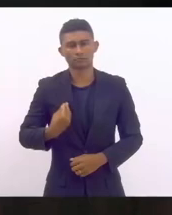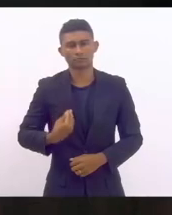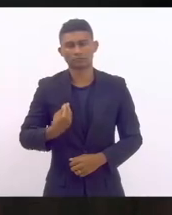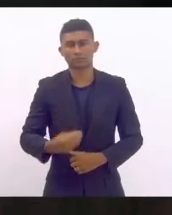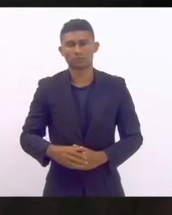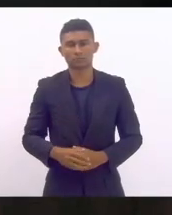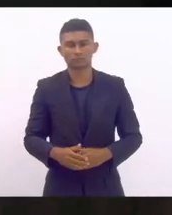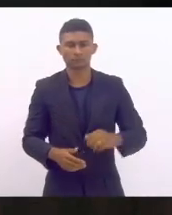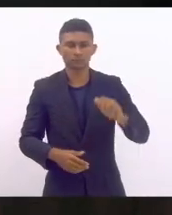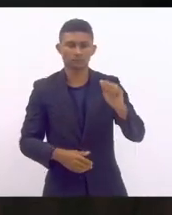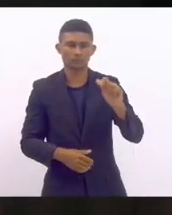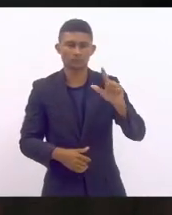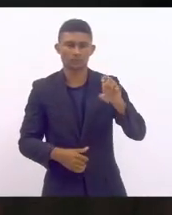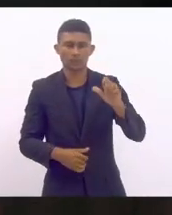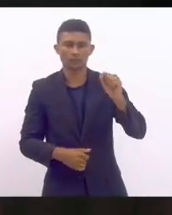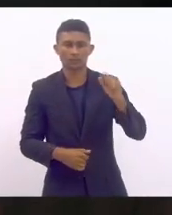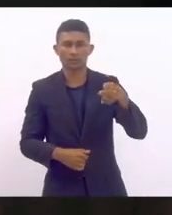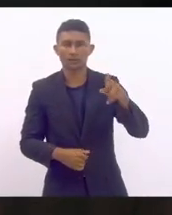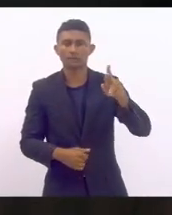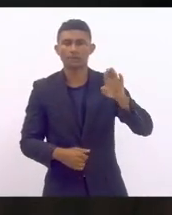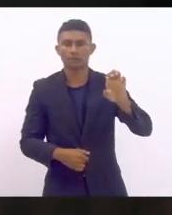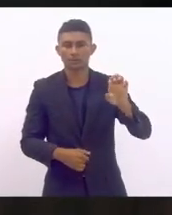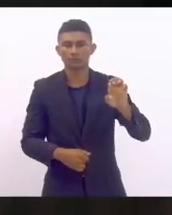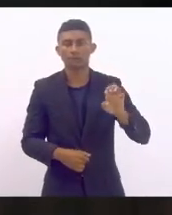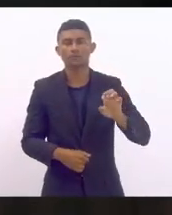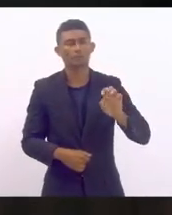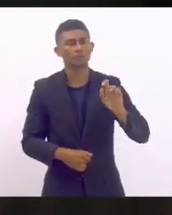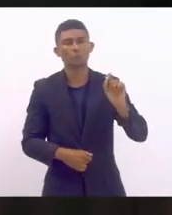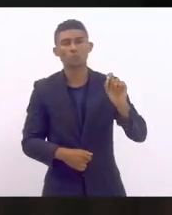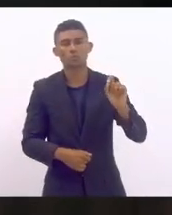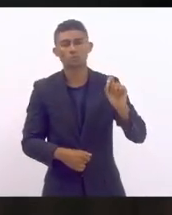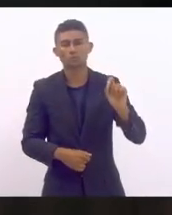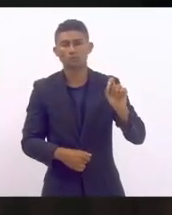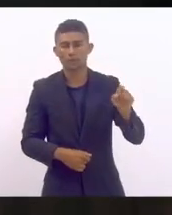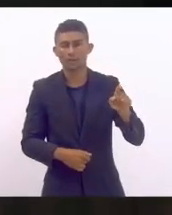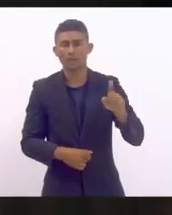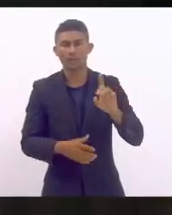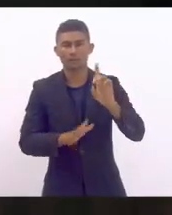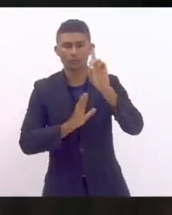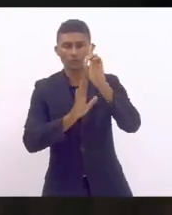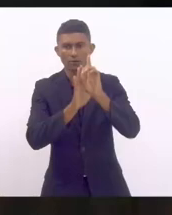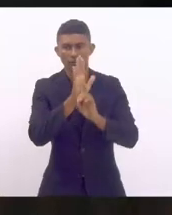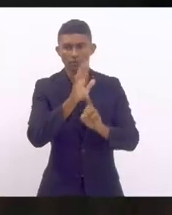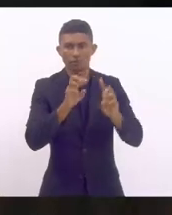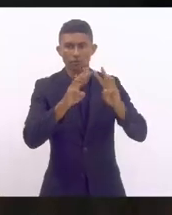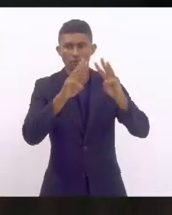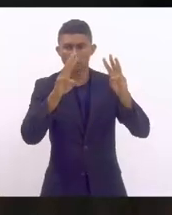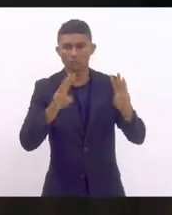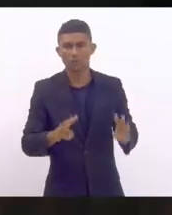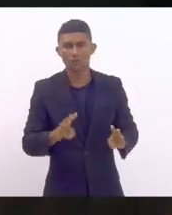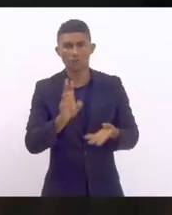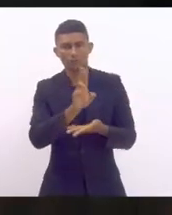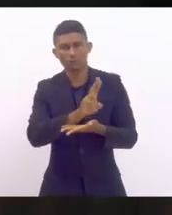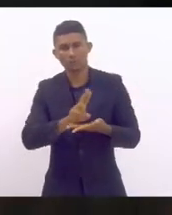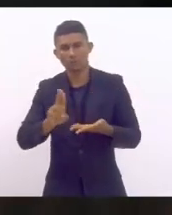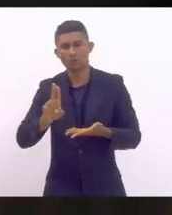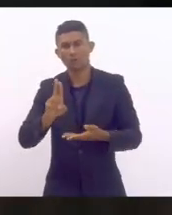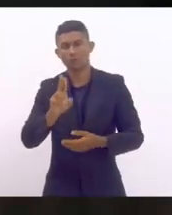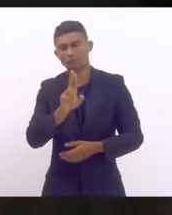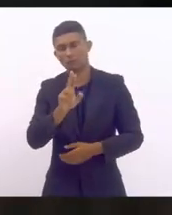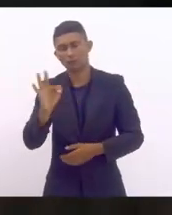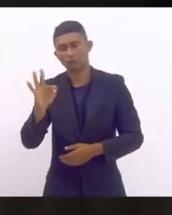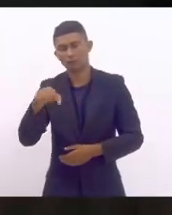do Alexander kellner diretor do Museu Nacional da Universidade Federal do Rio de